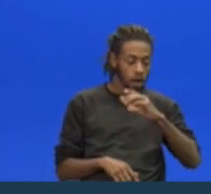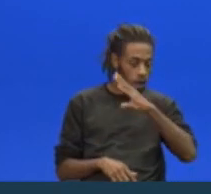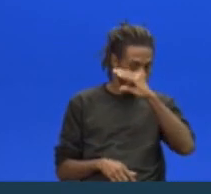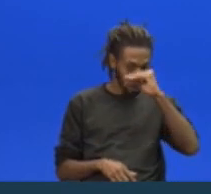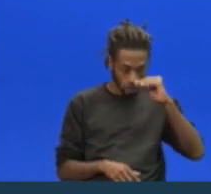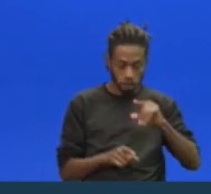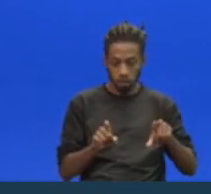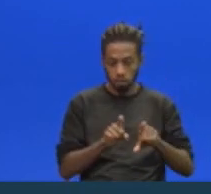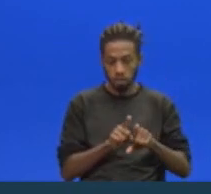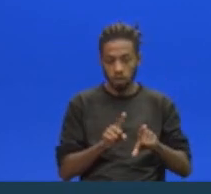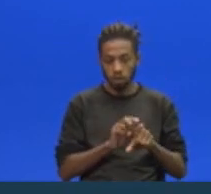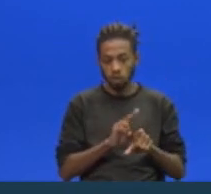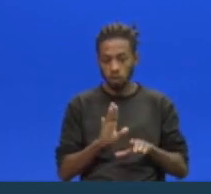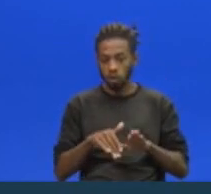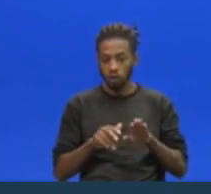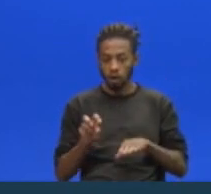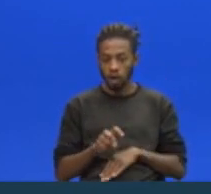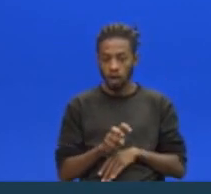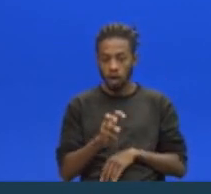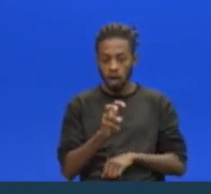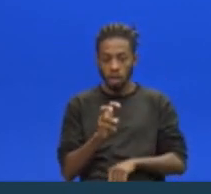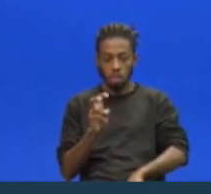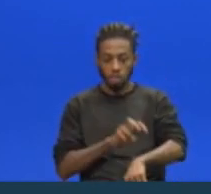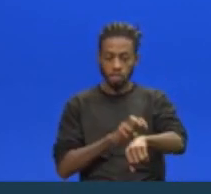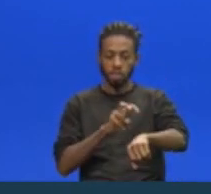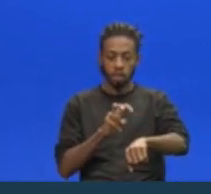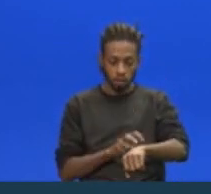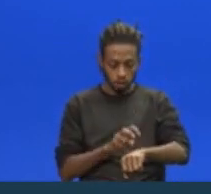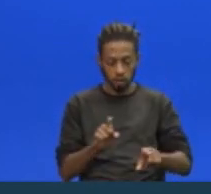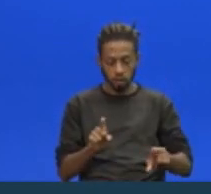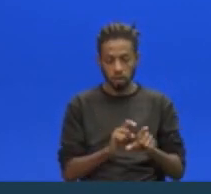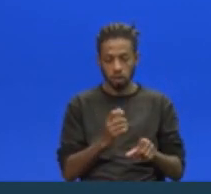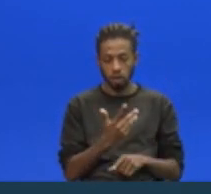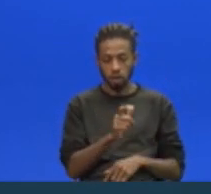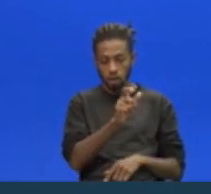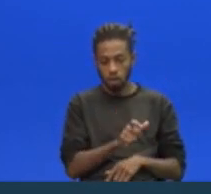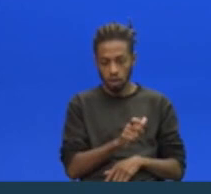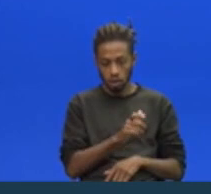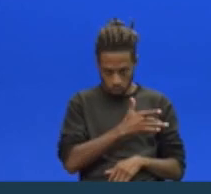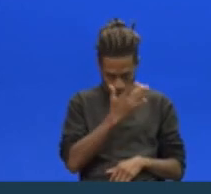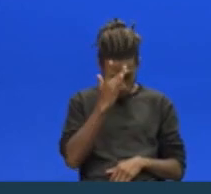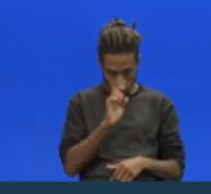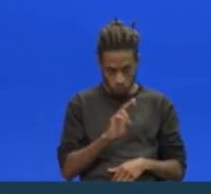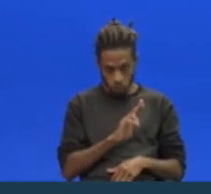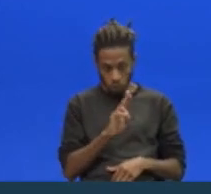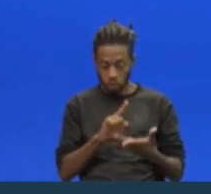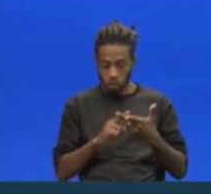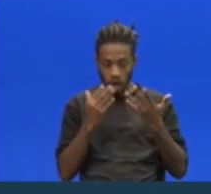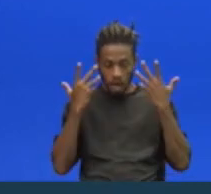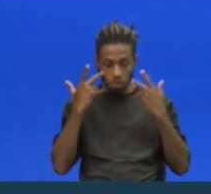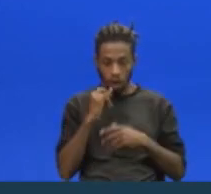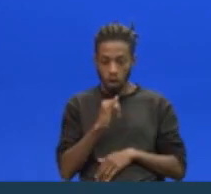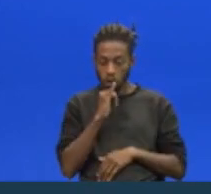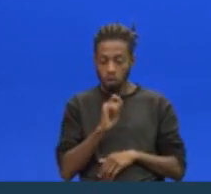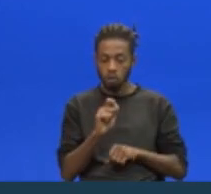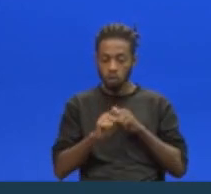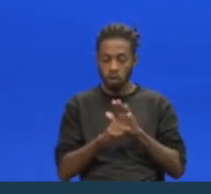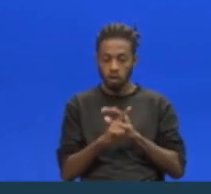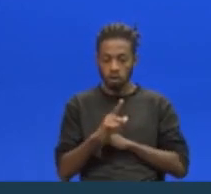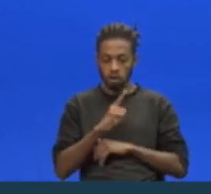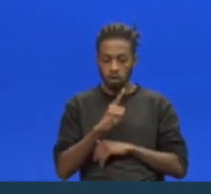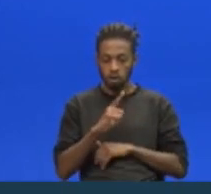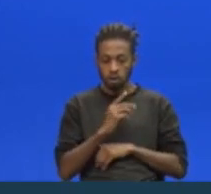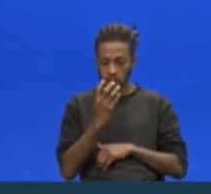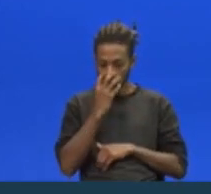por exemplo, picada de cobra. Acidente por animal potencialmente transmissor de raiva, como então no caso dos acidentes com